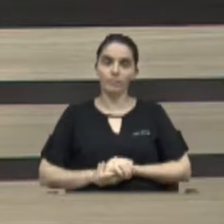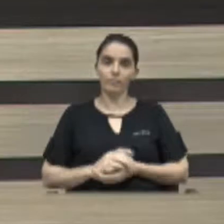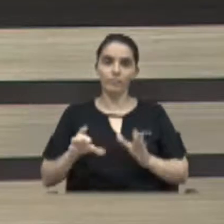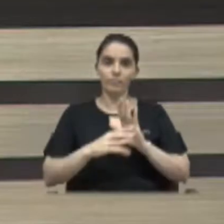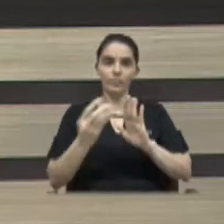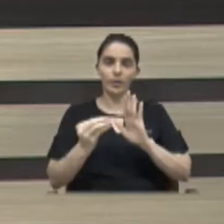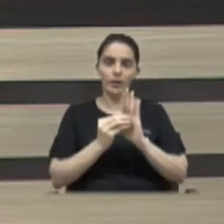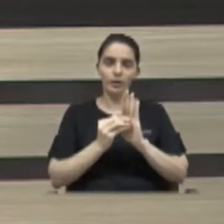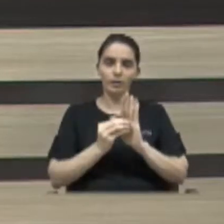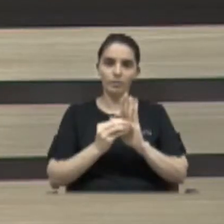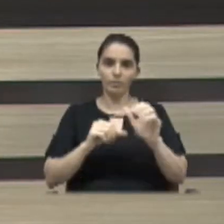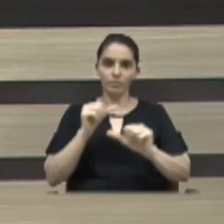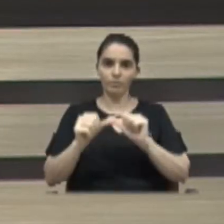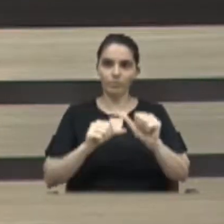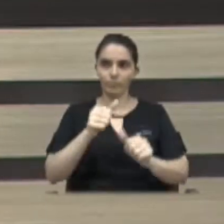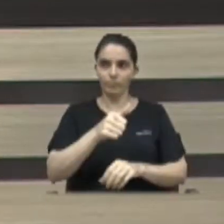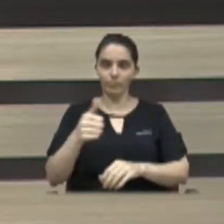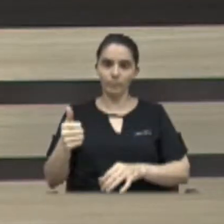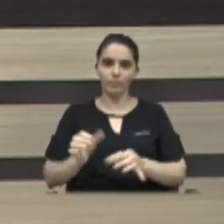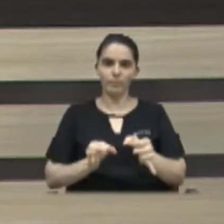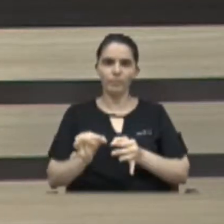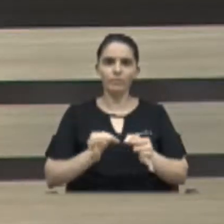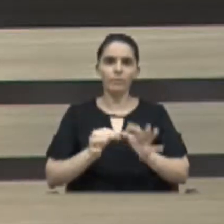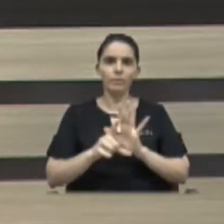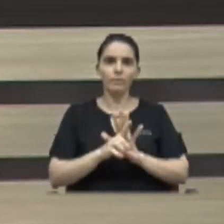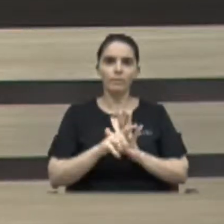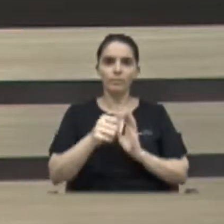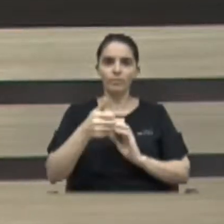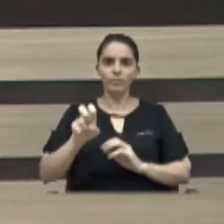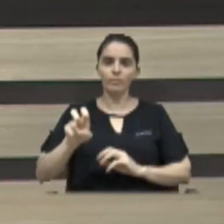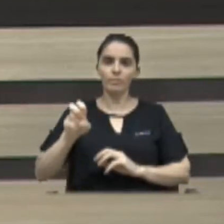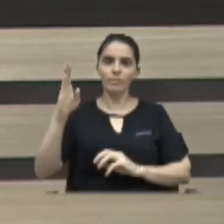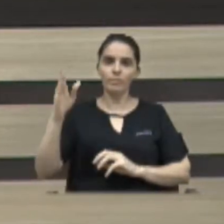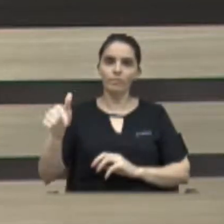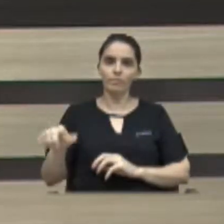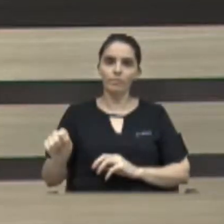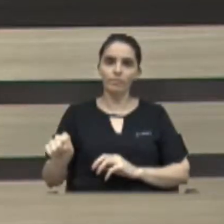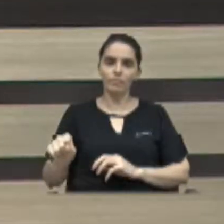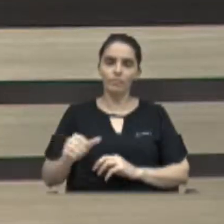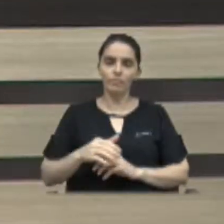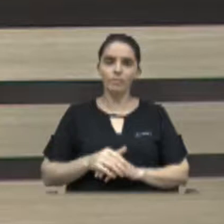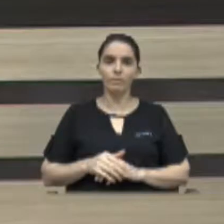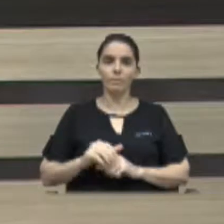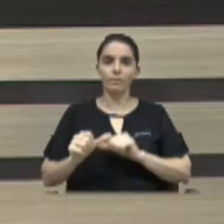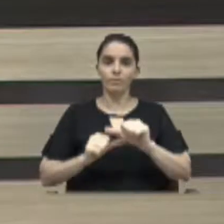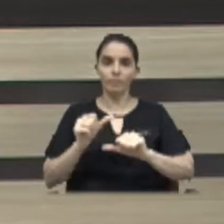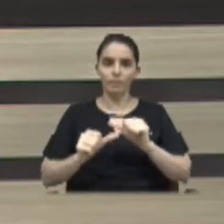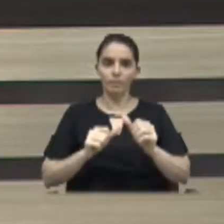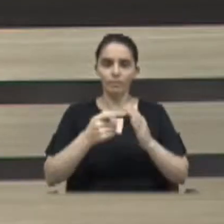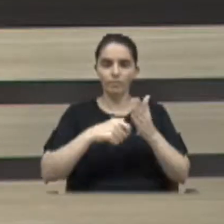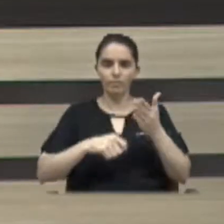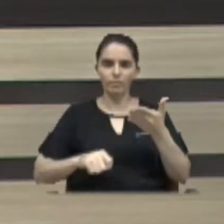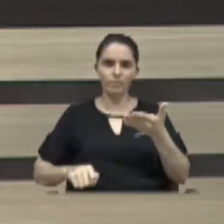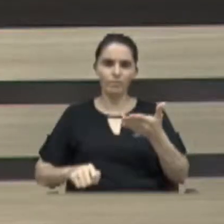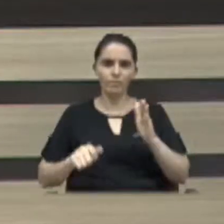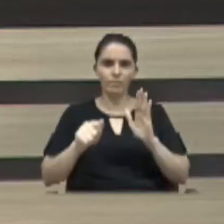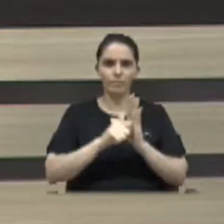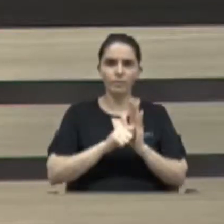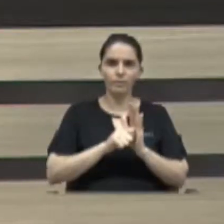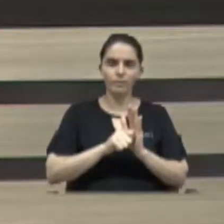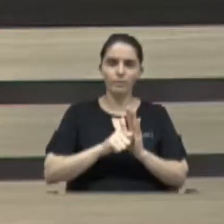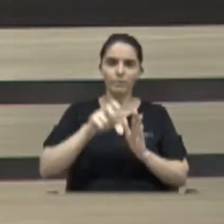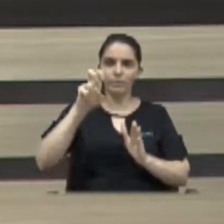Emenda modificativa número 11 ao projeto de lei 15/2018. Modifica a redação do artigo 5º